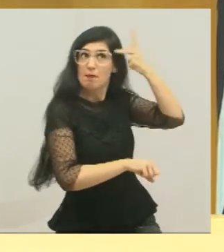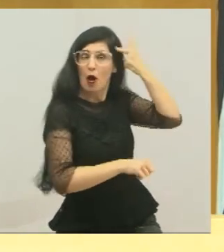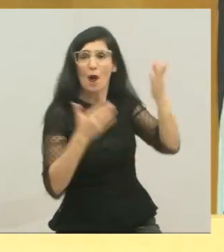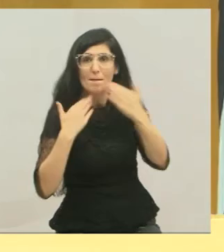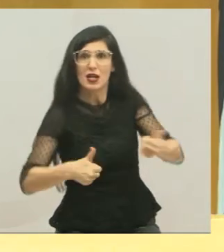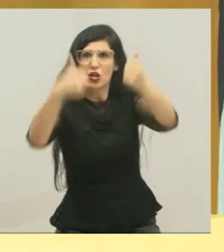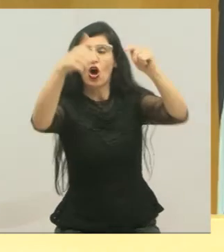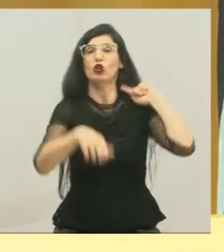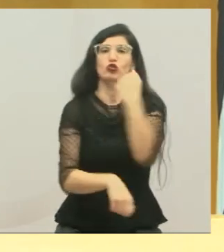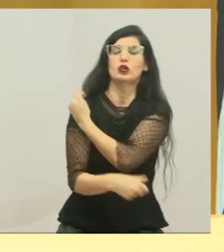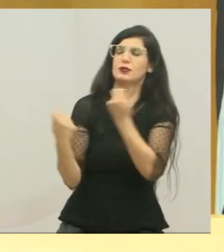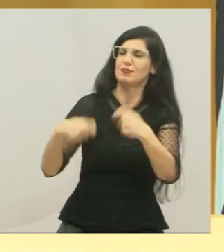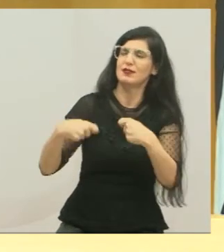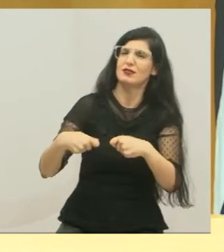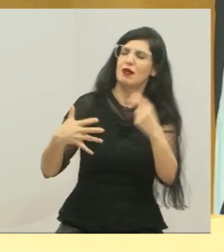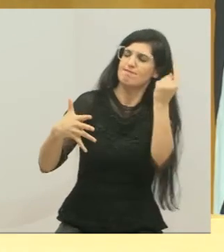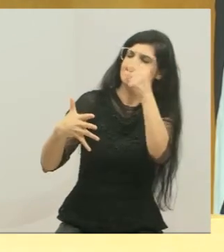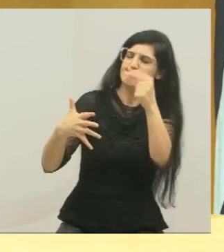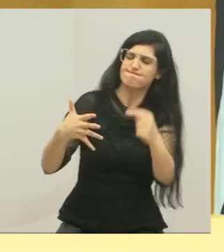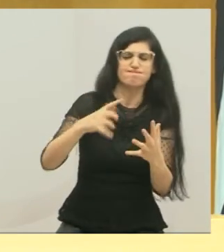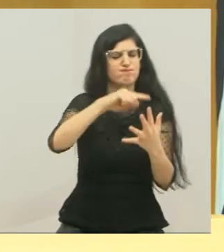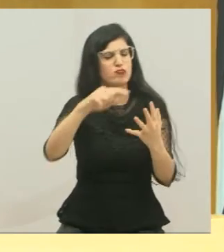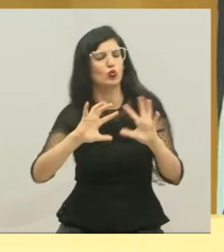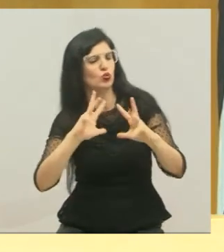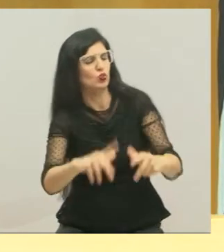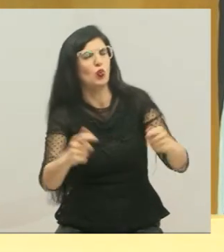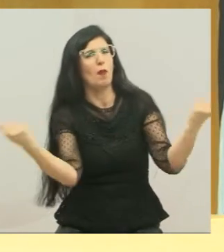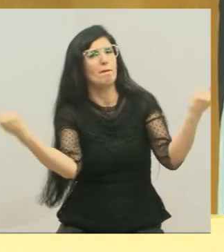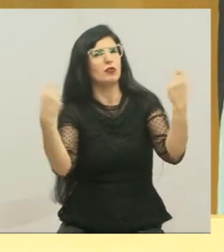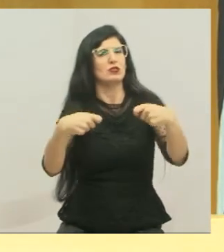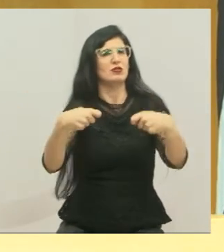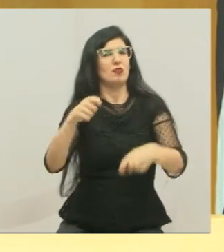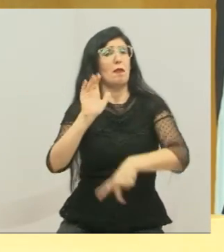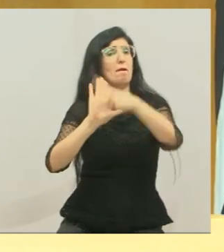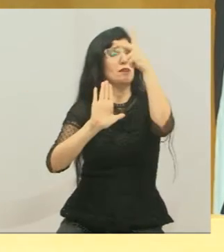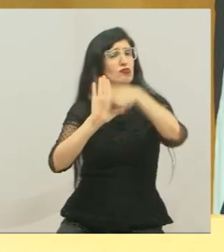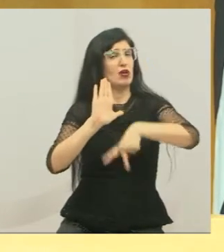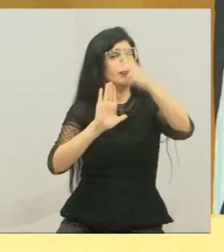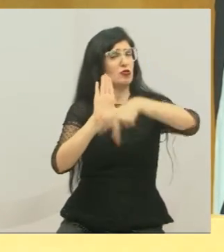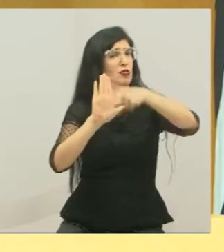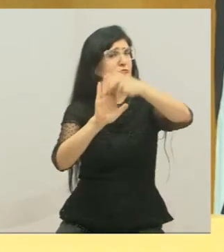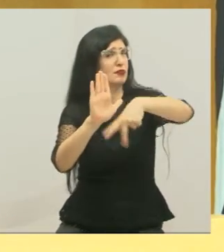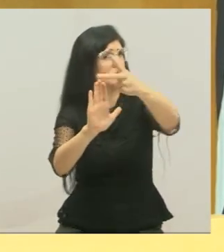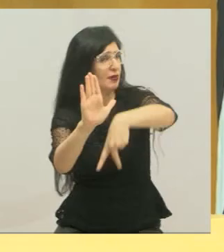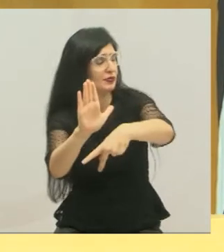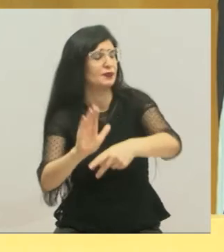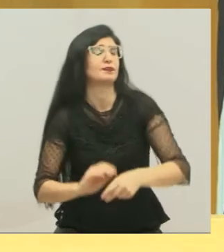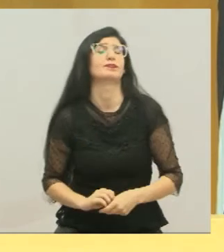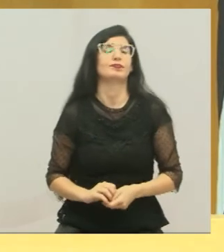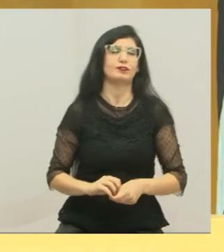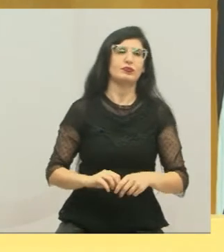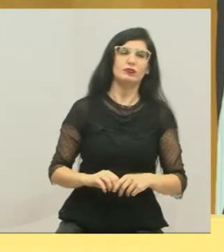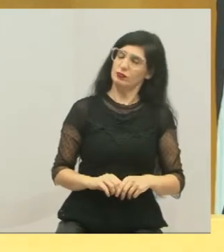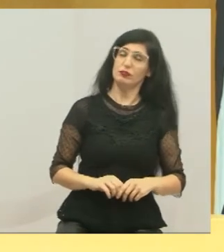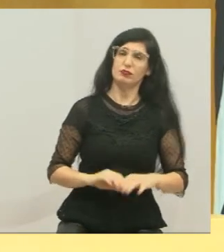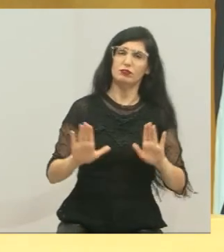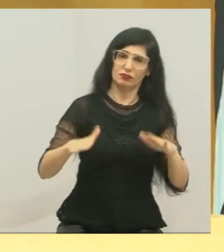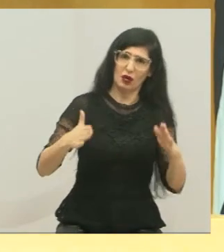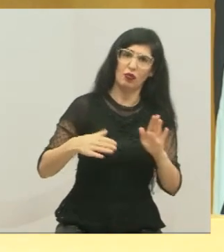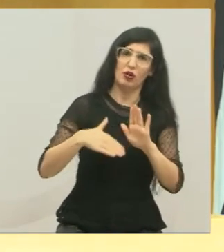precisamos avaliar todas as possibilidades para construir contribuímos de forma justa que vêm acrescentar o município